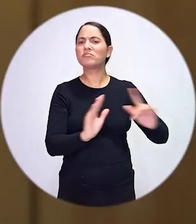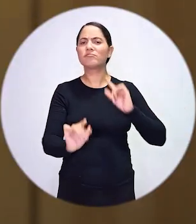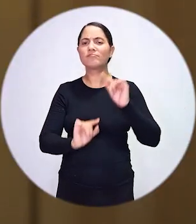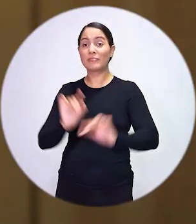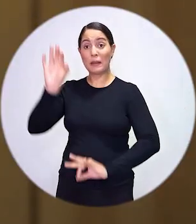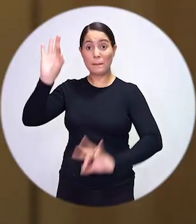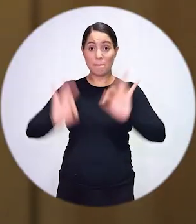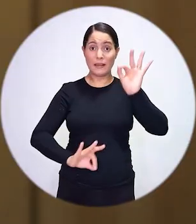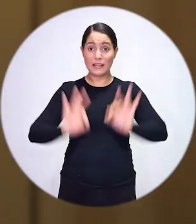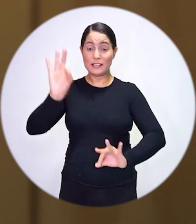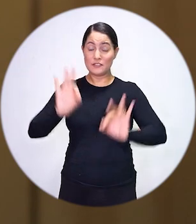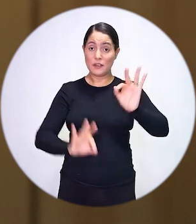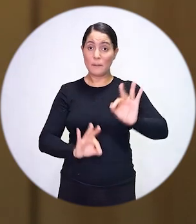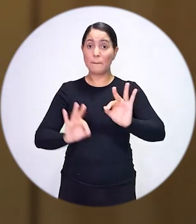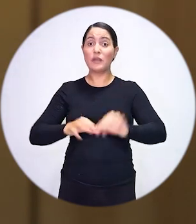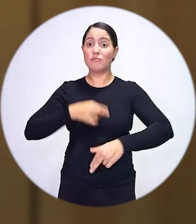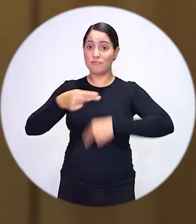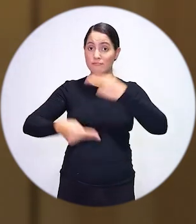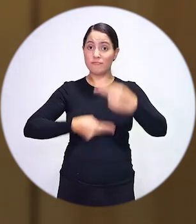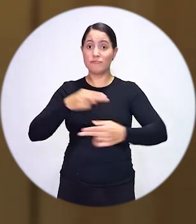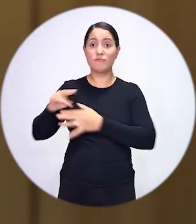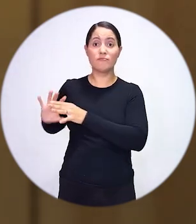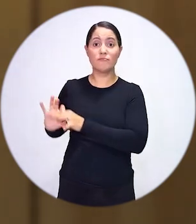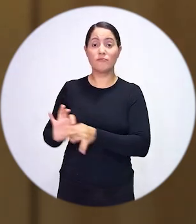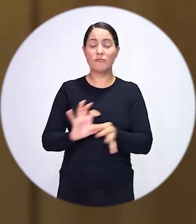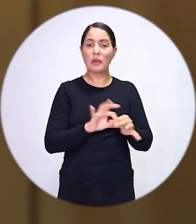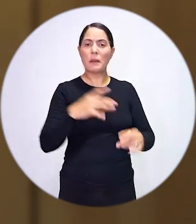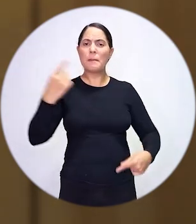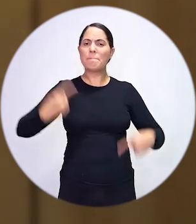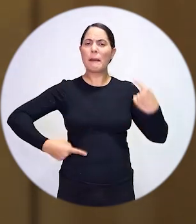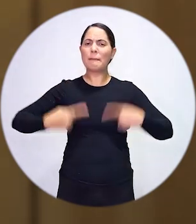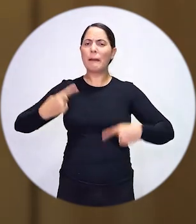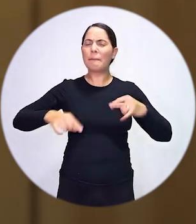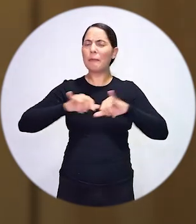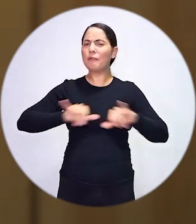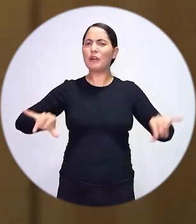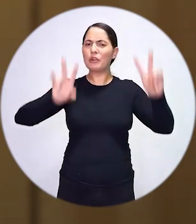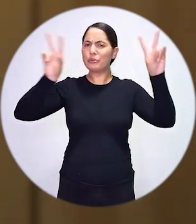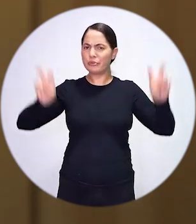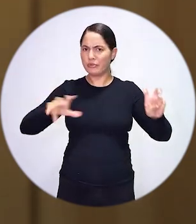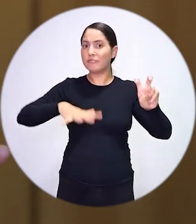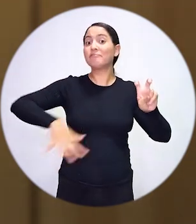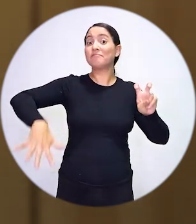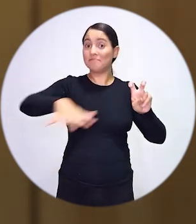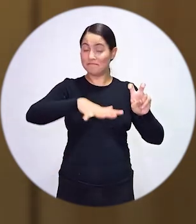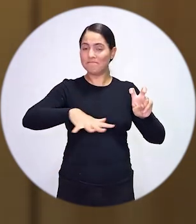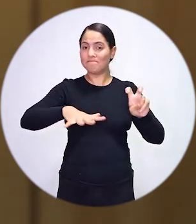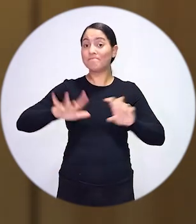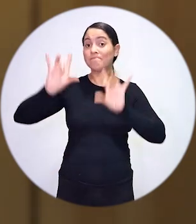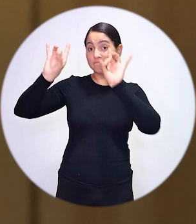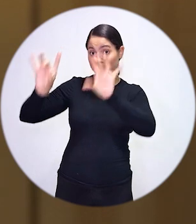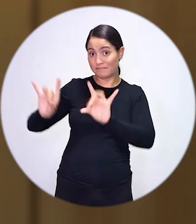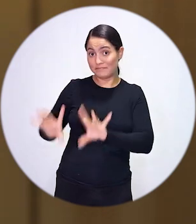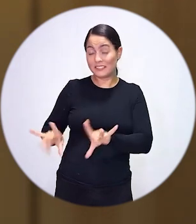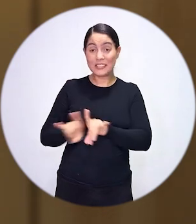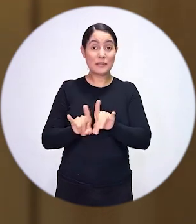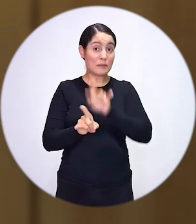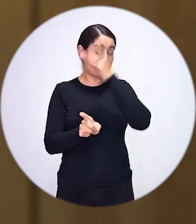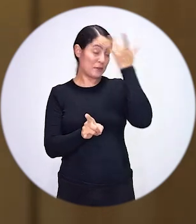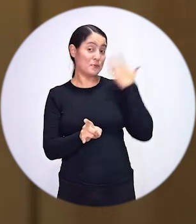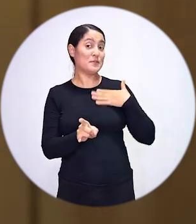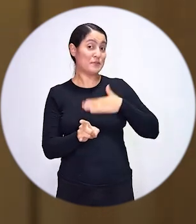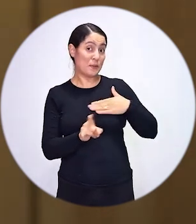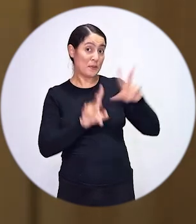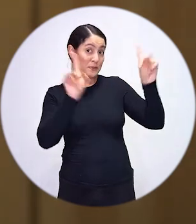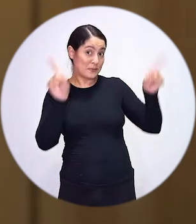Nacional realizou pelo país etapas do circuito de planejamento sucessório com o objetivo de expor e debater temas atuais da